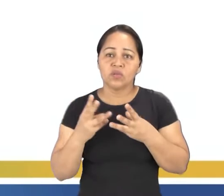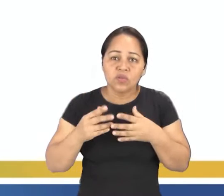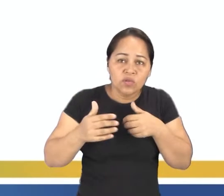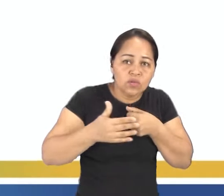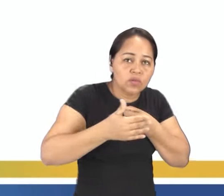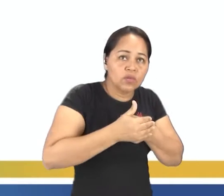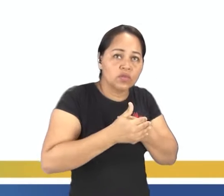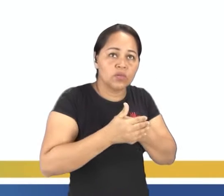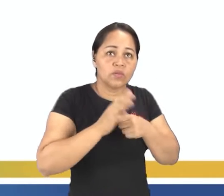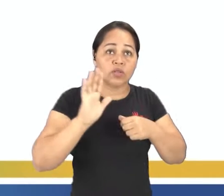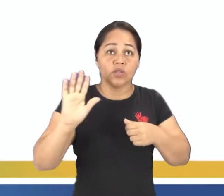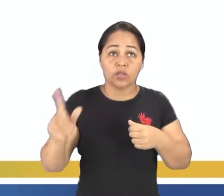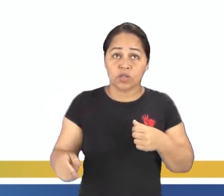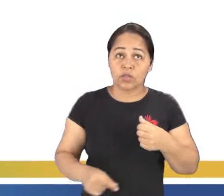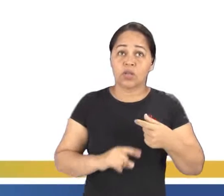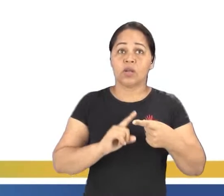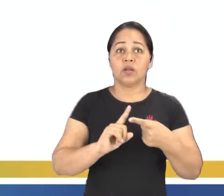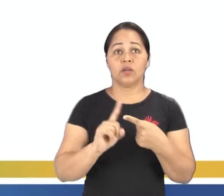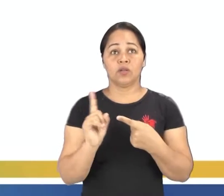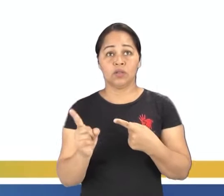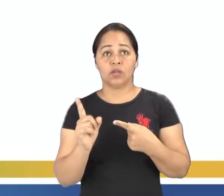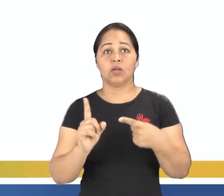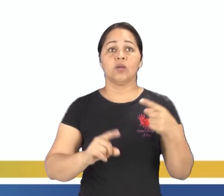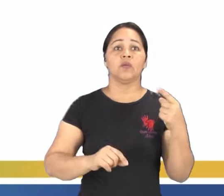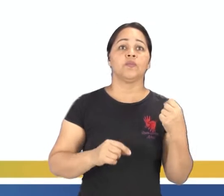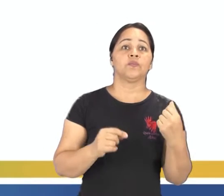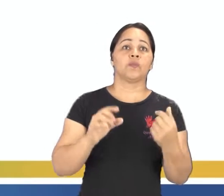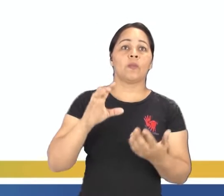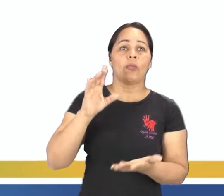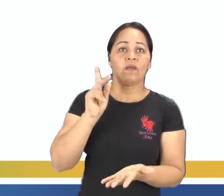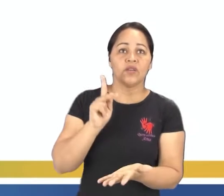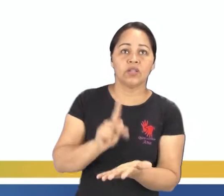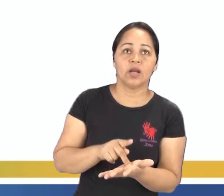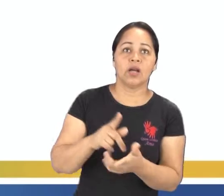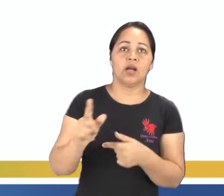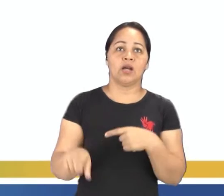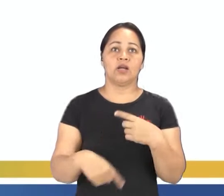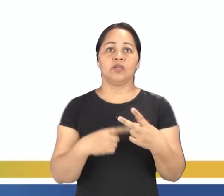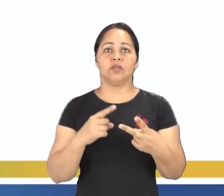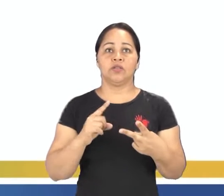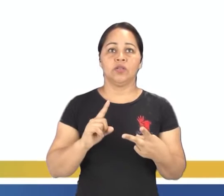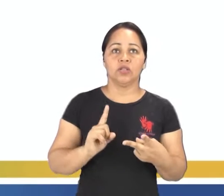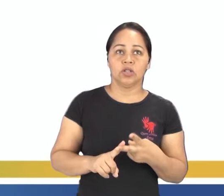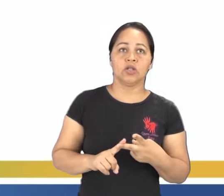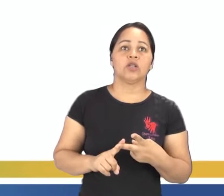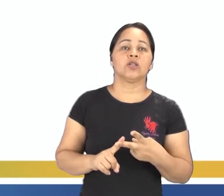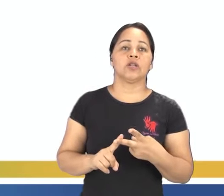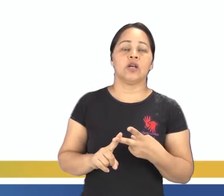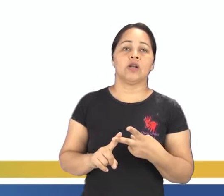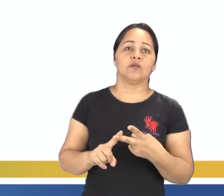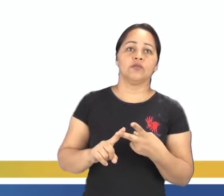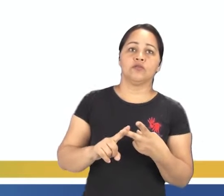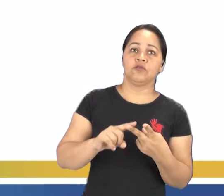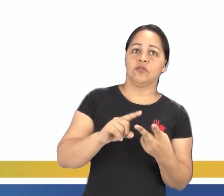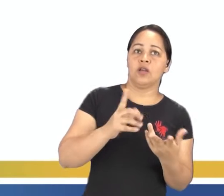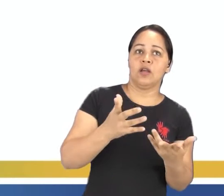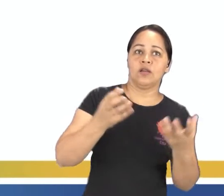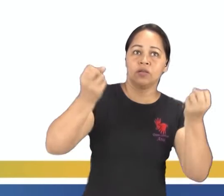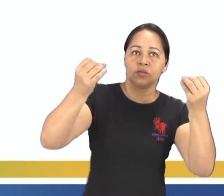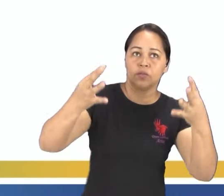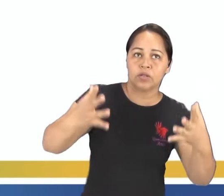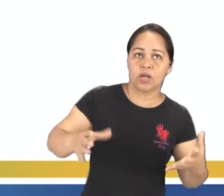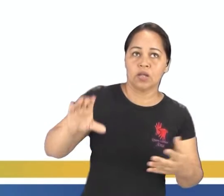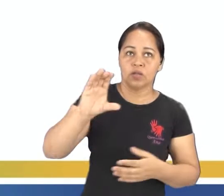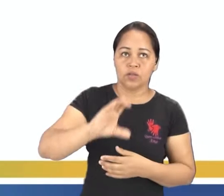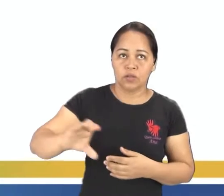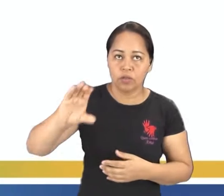determinismo, positivismo e darwinismo. E a linguagem era coloquial e simples, bem